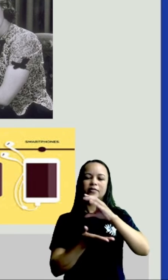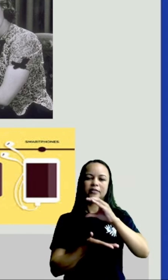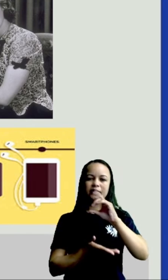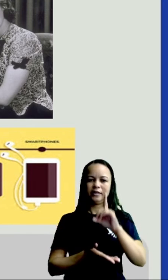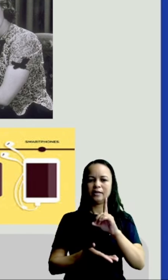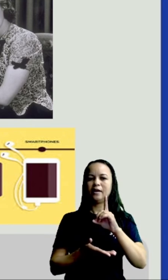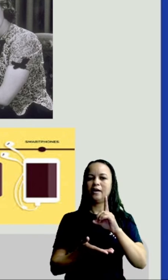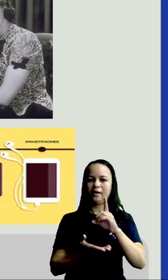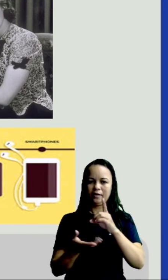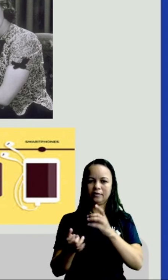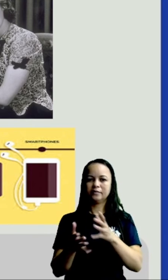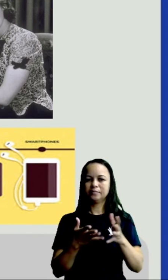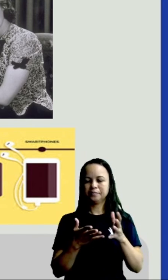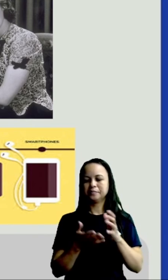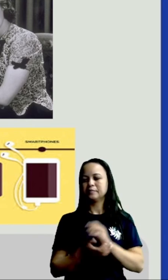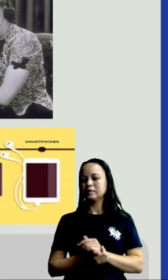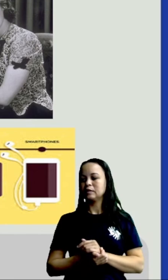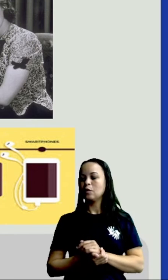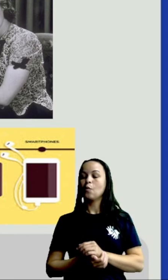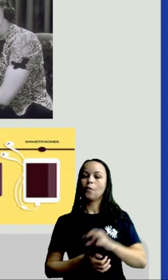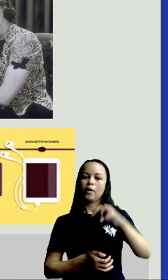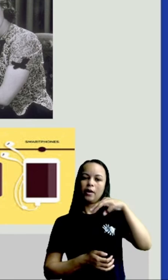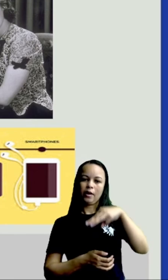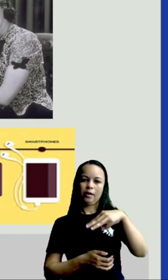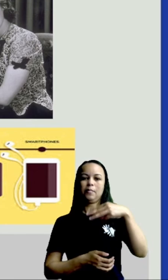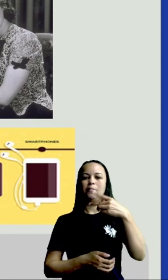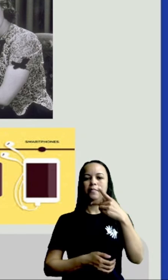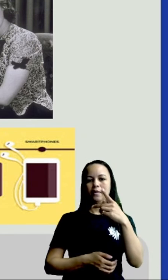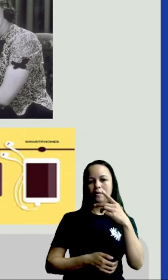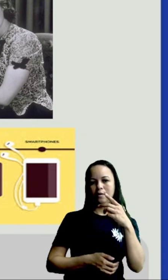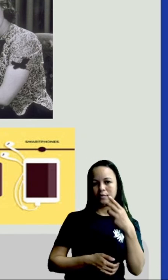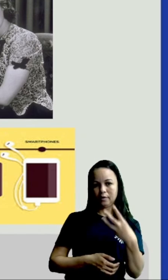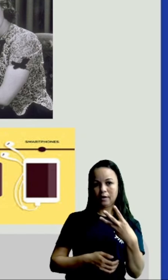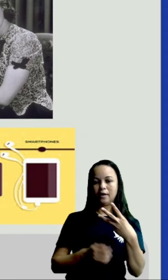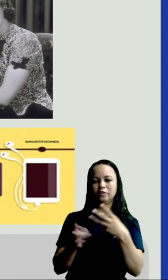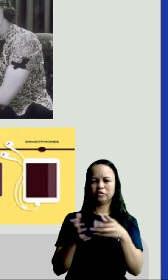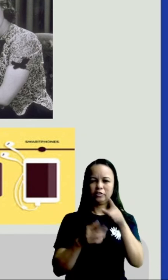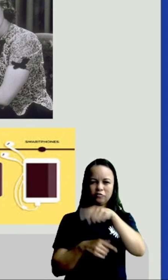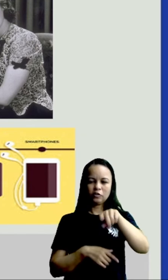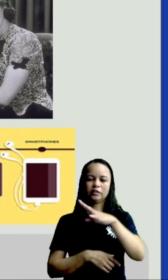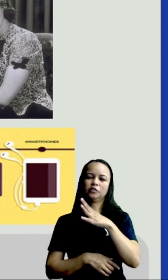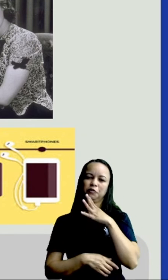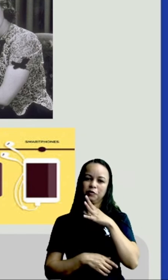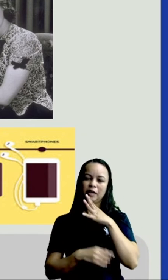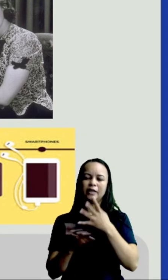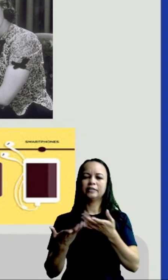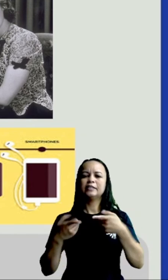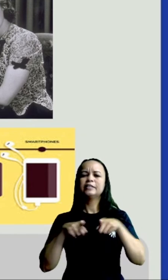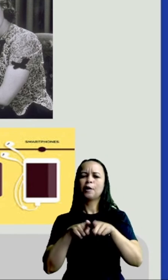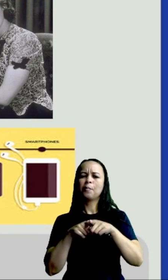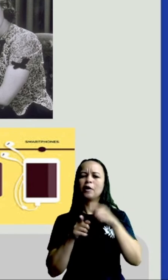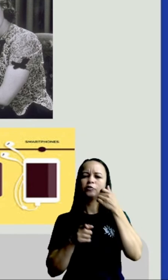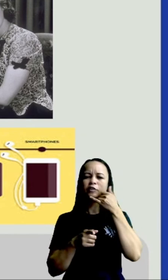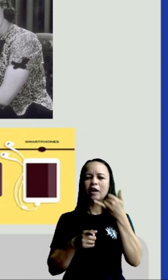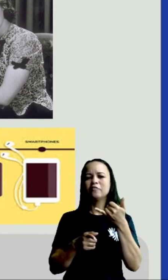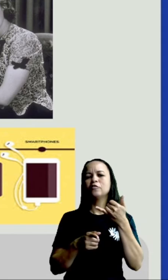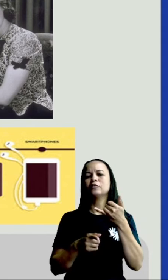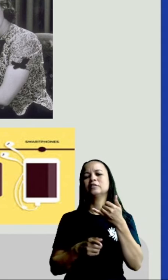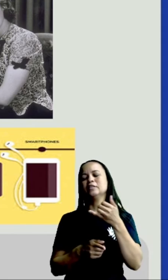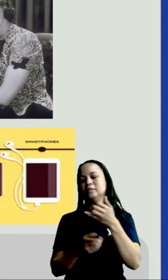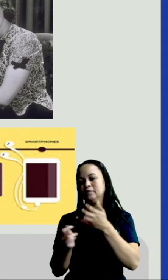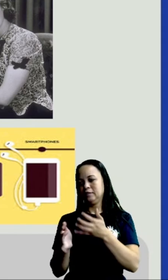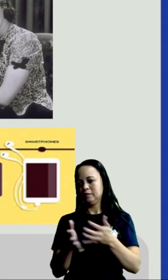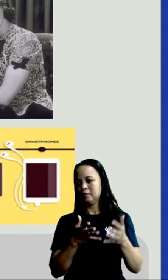aí dura mais um pouco né o MP3 que vocês conhecem que eu tenho acredito que sim e os smartphone aqui